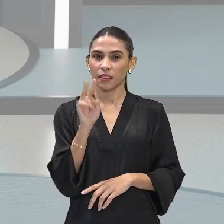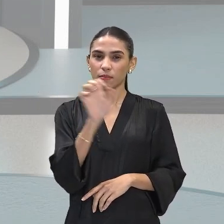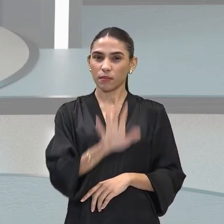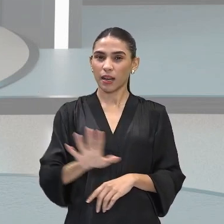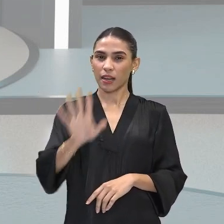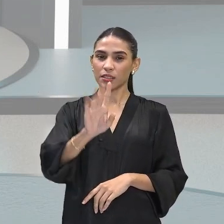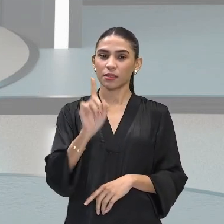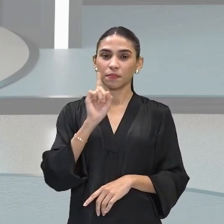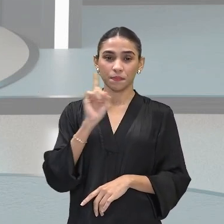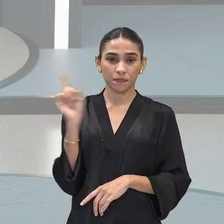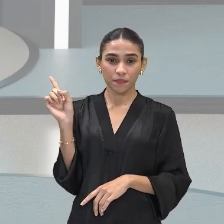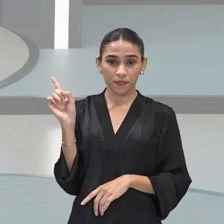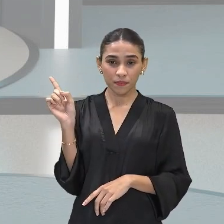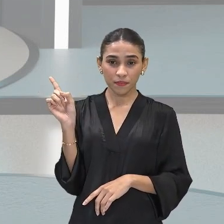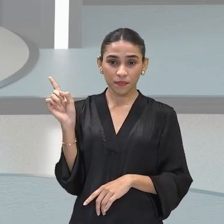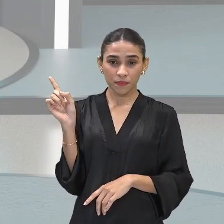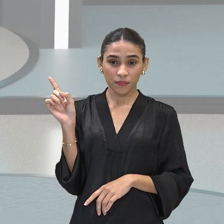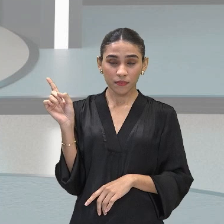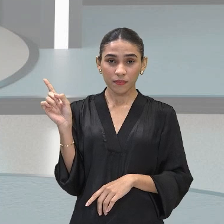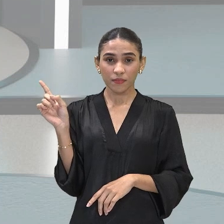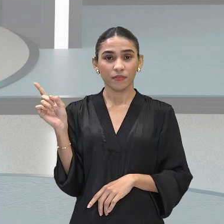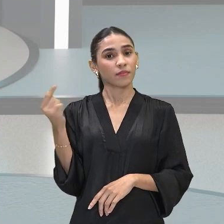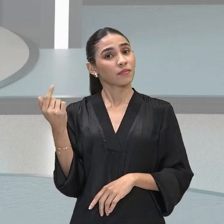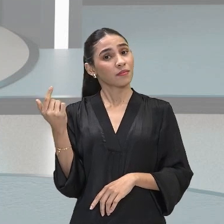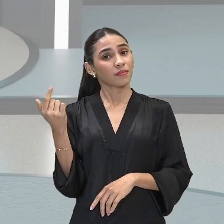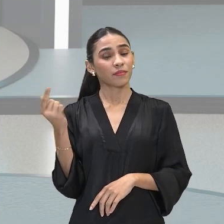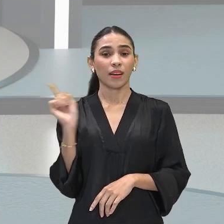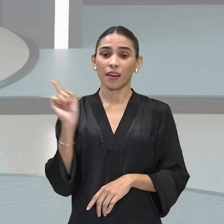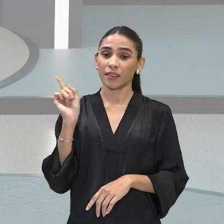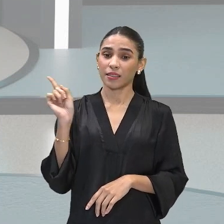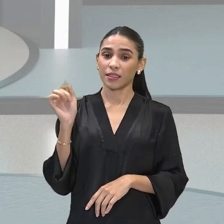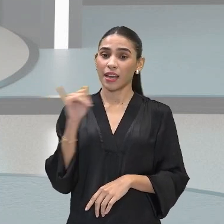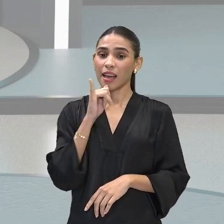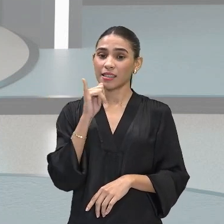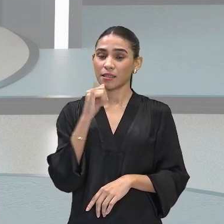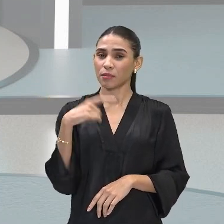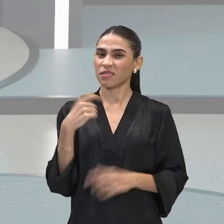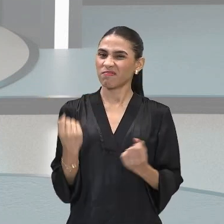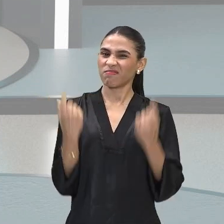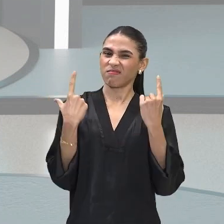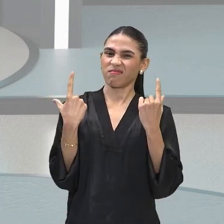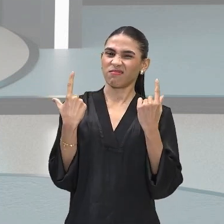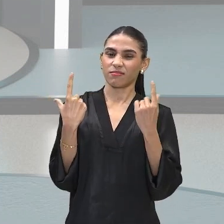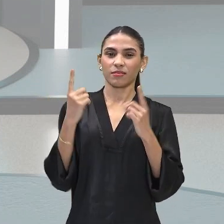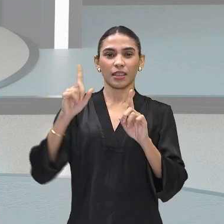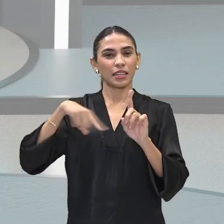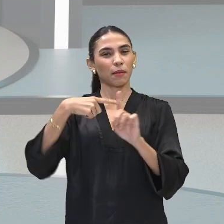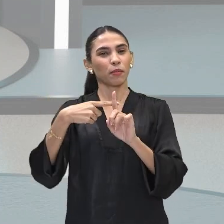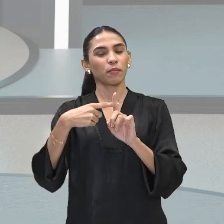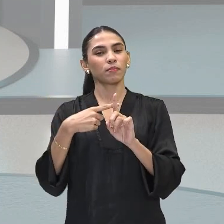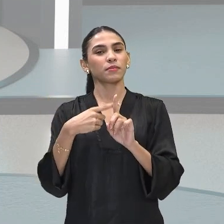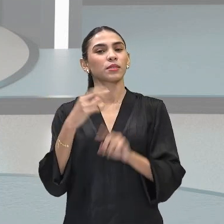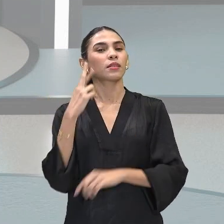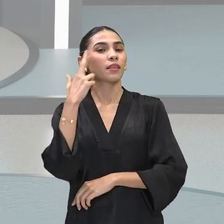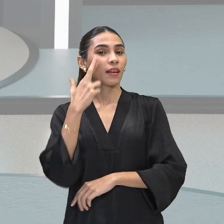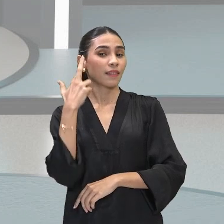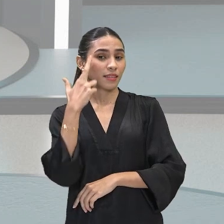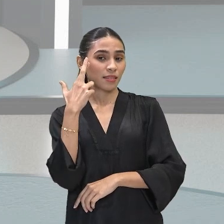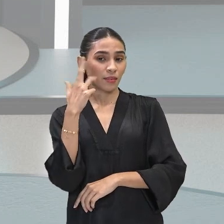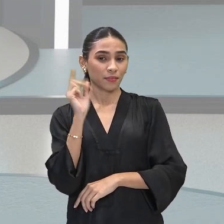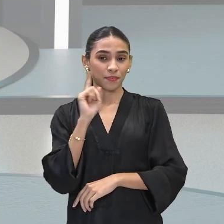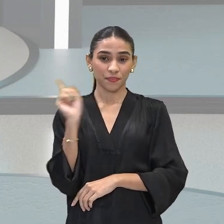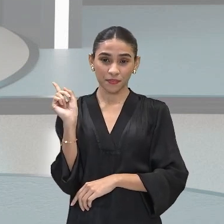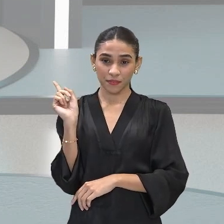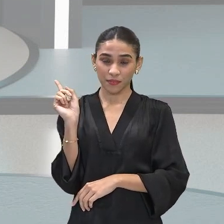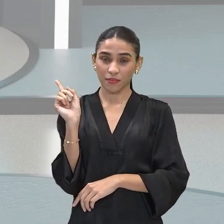essa instalação e você, no mínimo, vai ter um estranhamento e uma reflexão sobre.